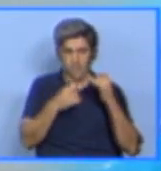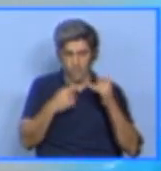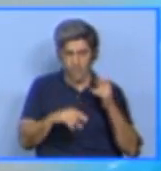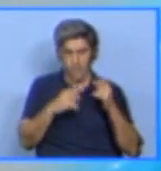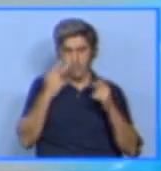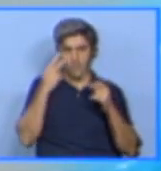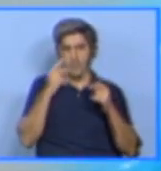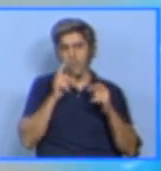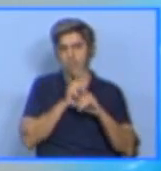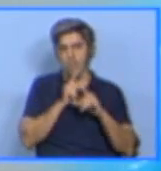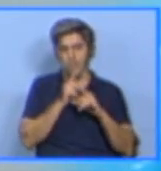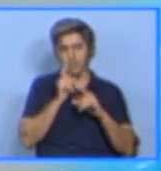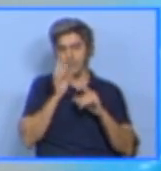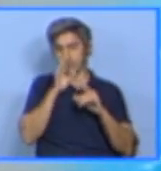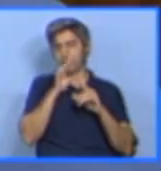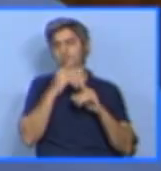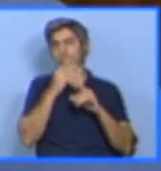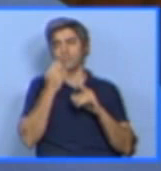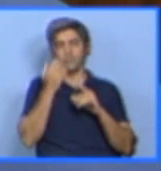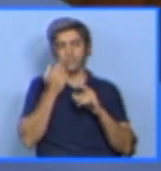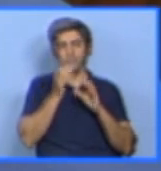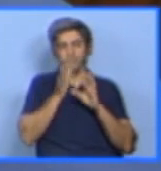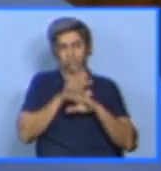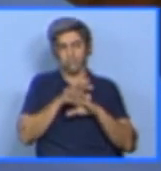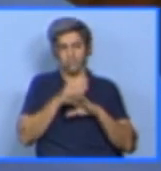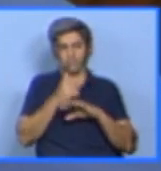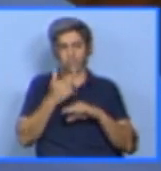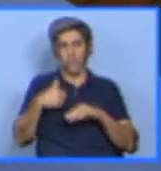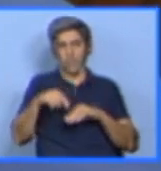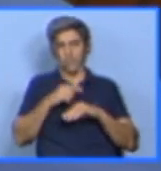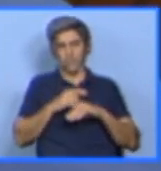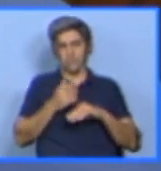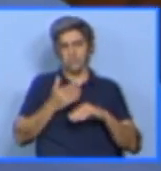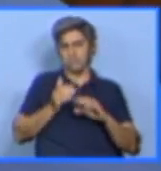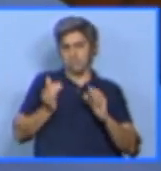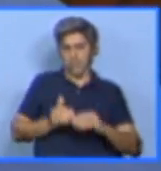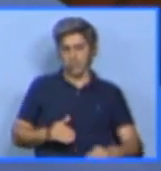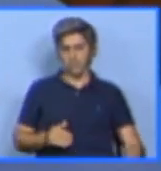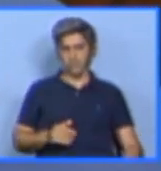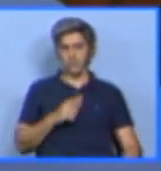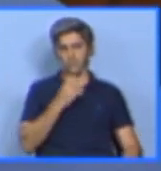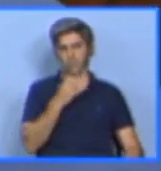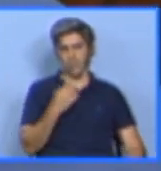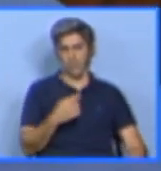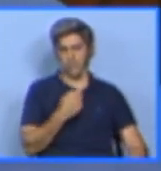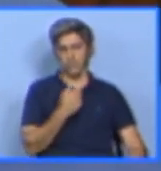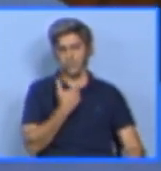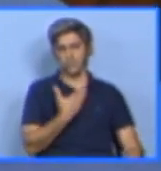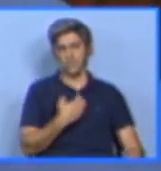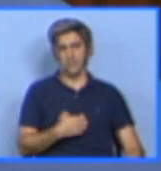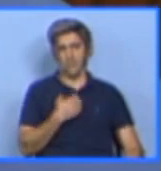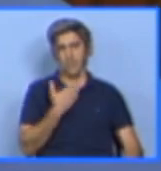se vivia na clandestinidade, que é uma experiência que nós, graças a Deus, não temos assim tanto, não é? Mas que eles tiveram, agora eles